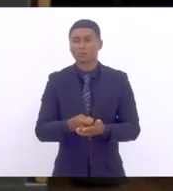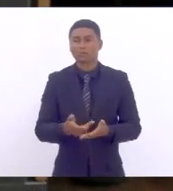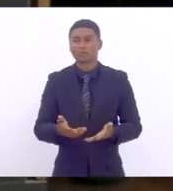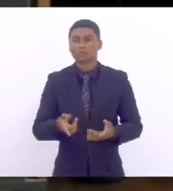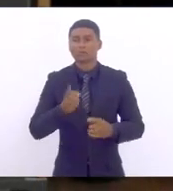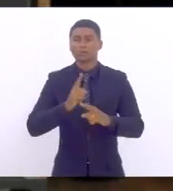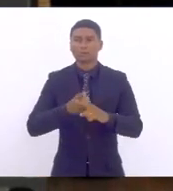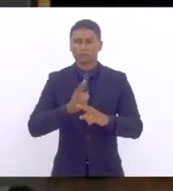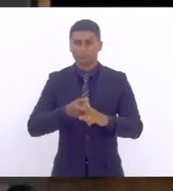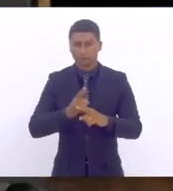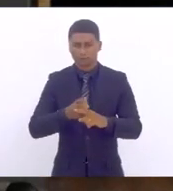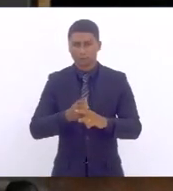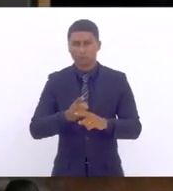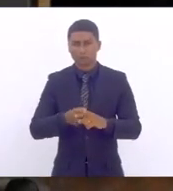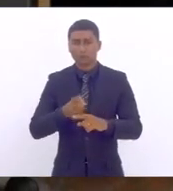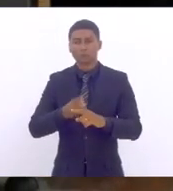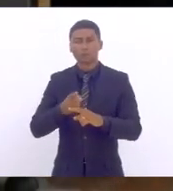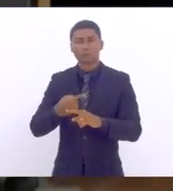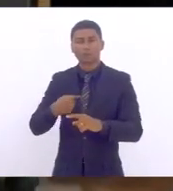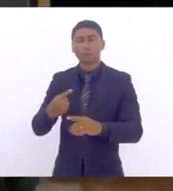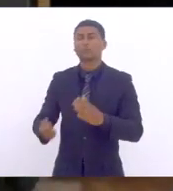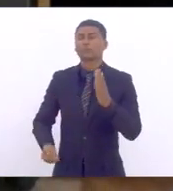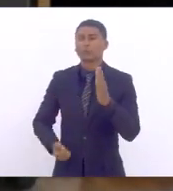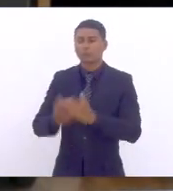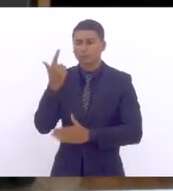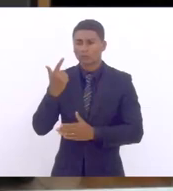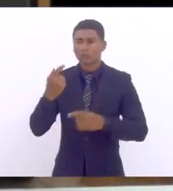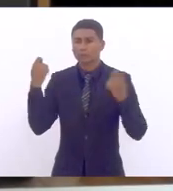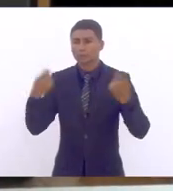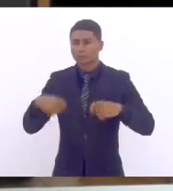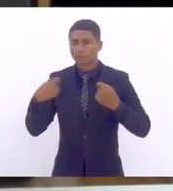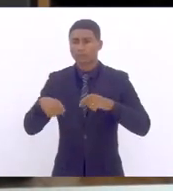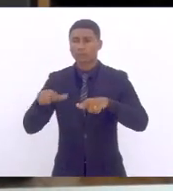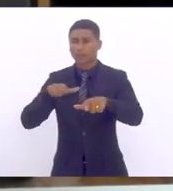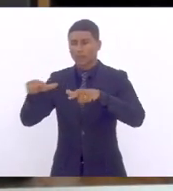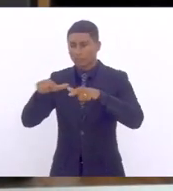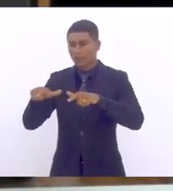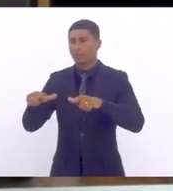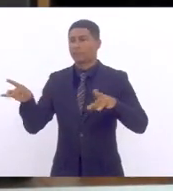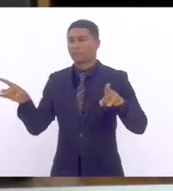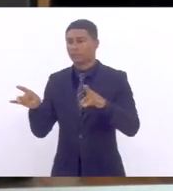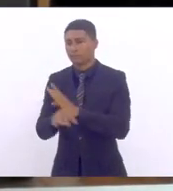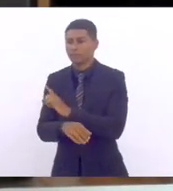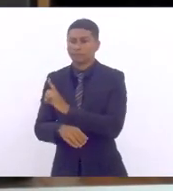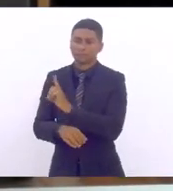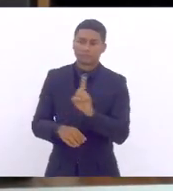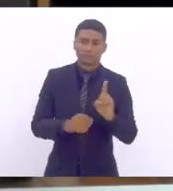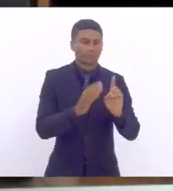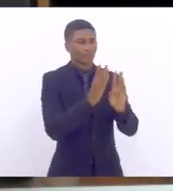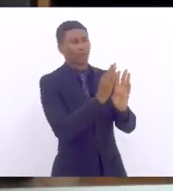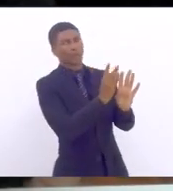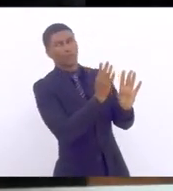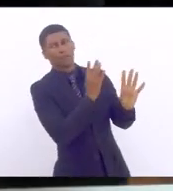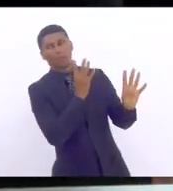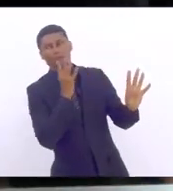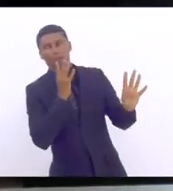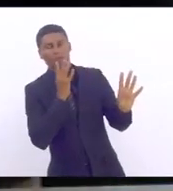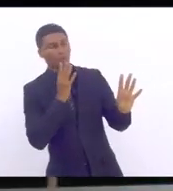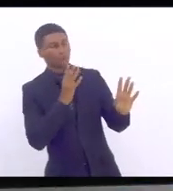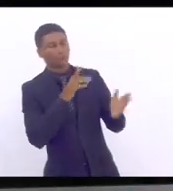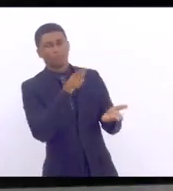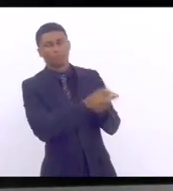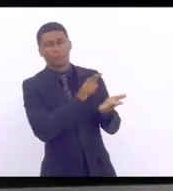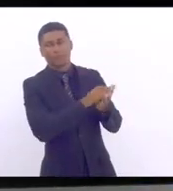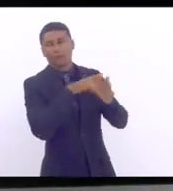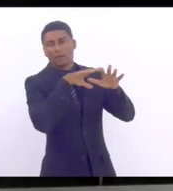Para trocar... Eu vou lá, compro, aí eu tenho que sair do meu trabalho para enfrentar uma fila tremenda para trocar para o papel?